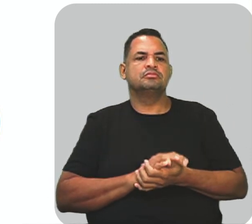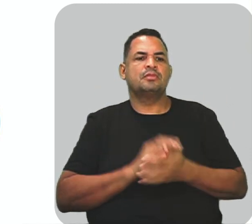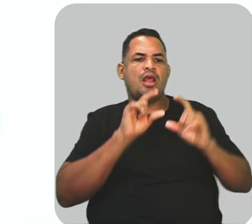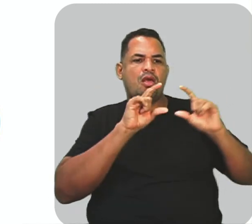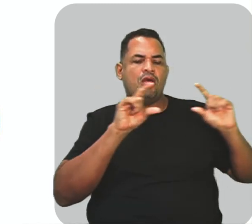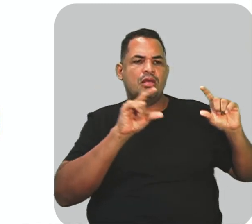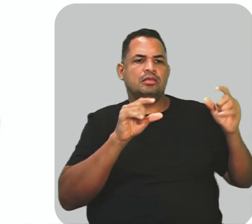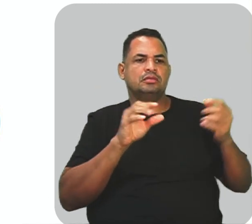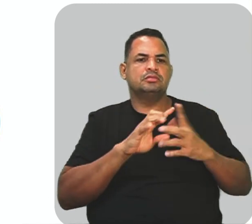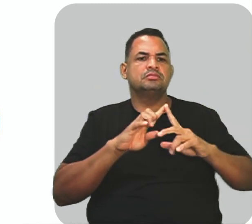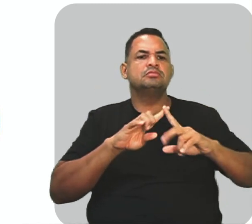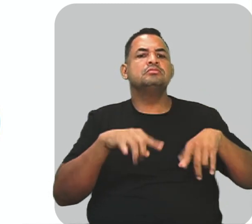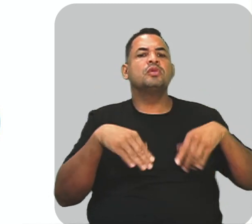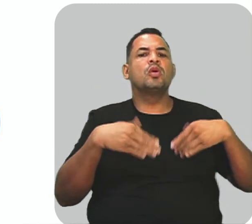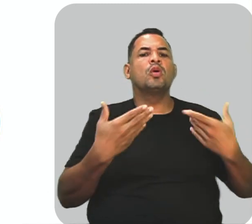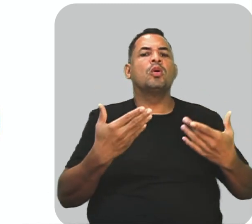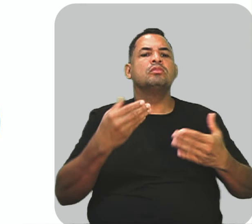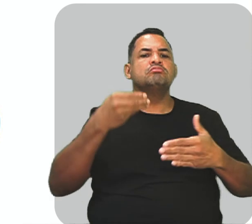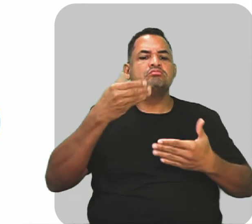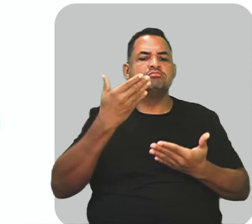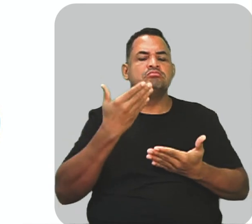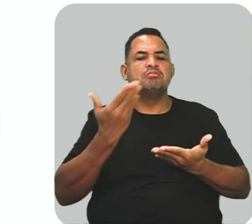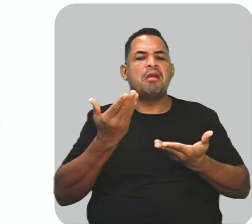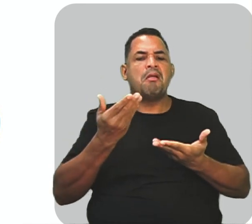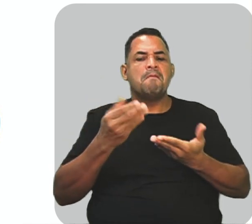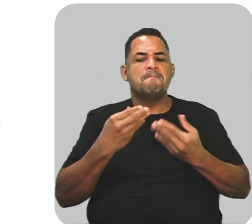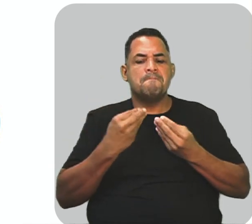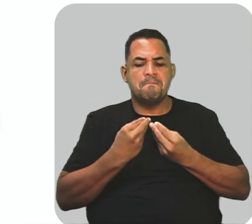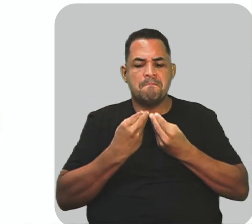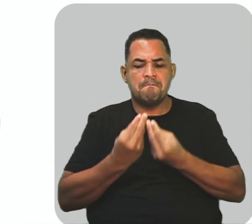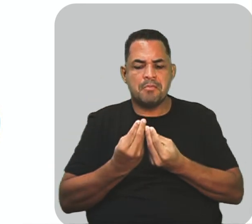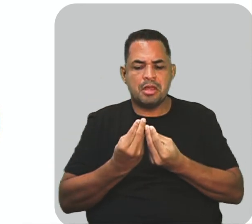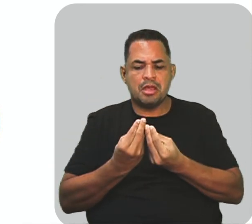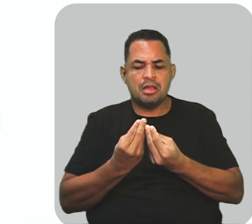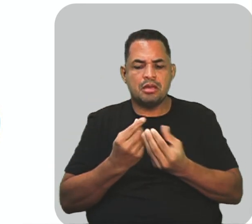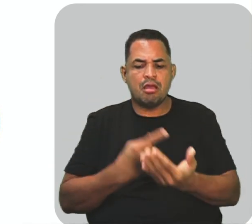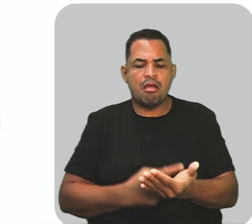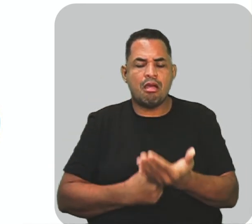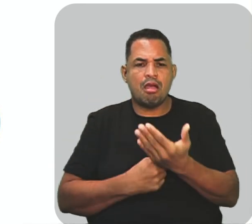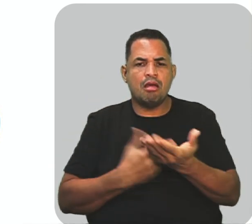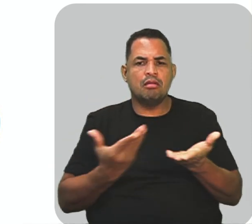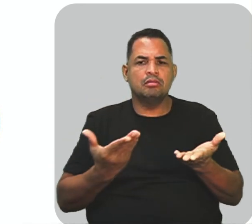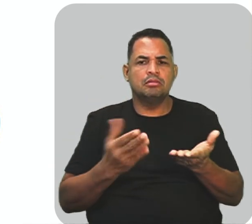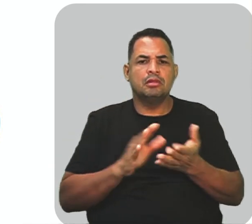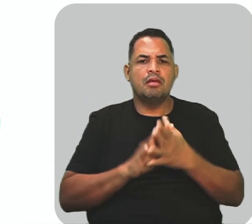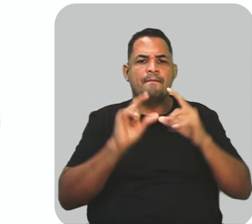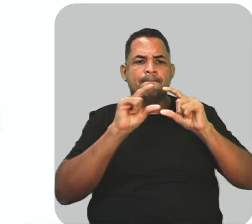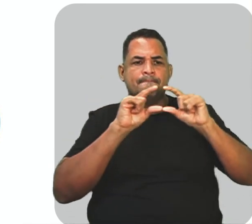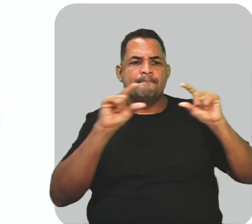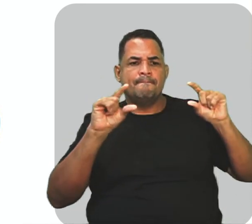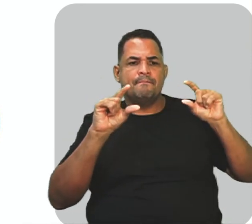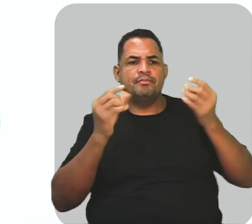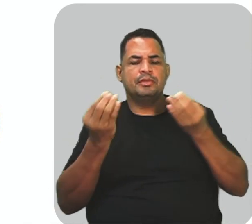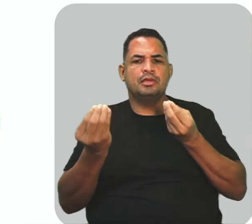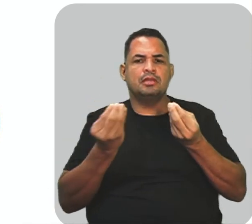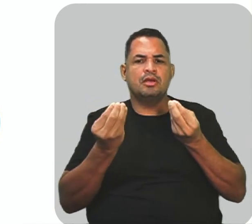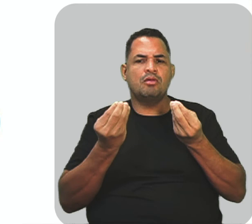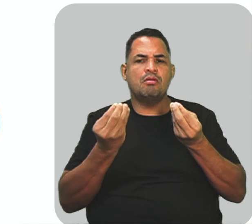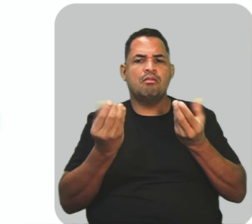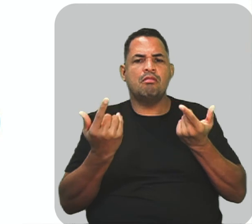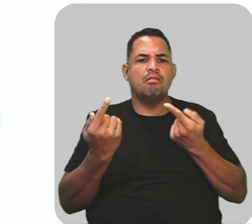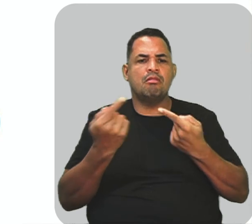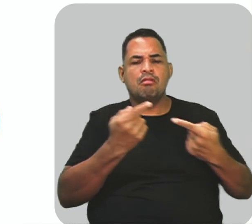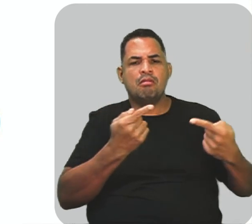verso, mas quando embaixo se pede ajuda, a palavra destaca, estabelece com a oração anterior